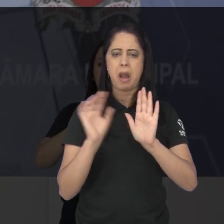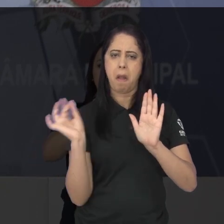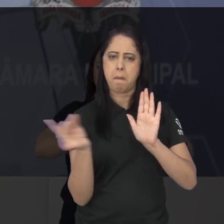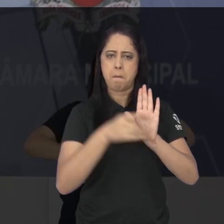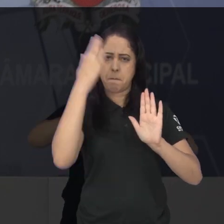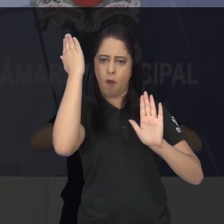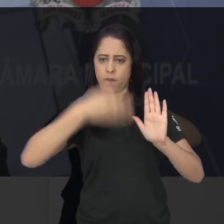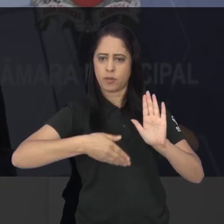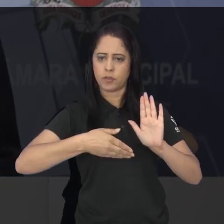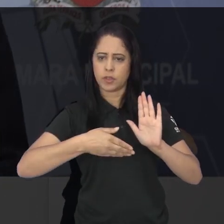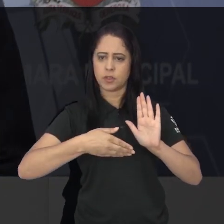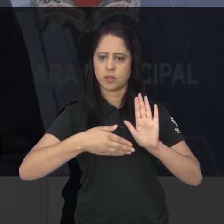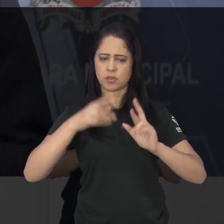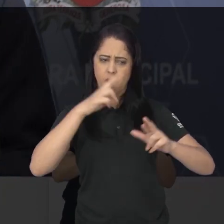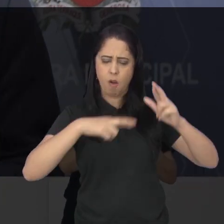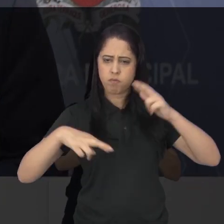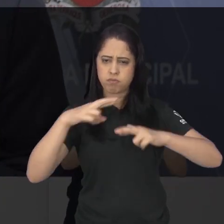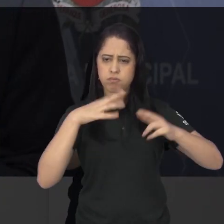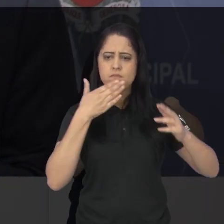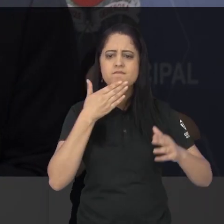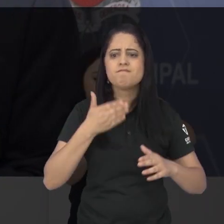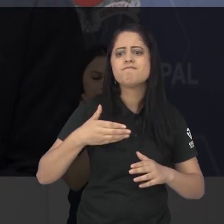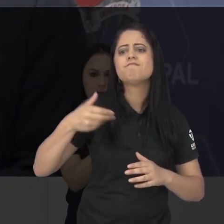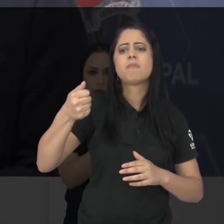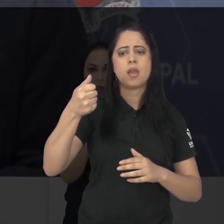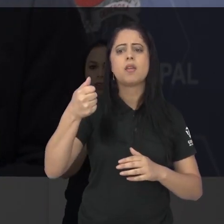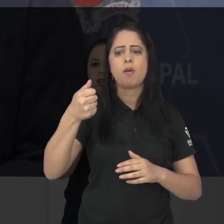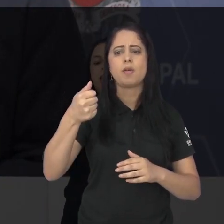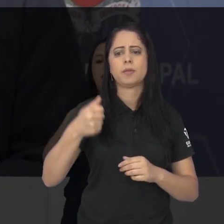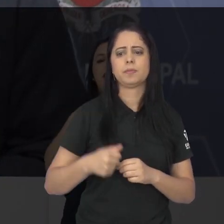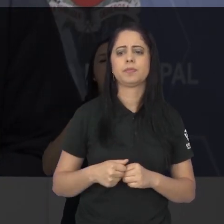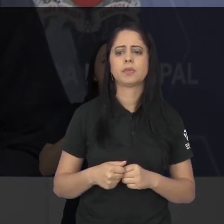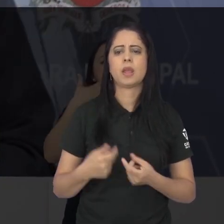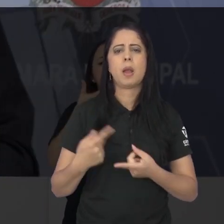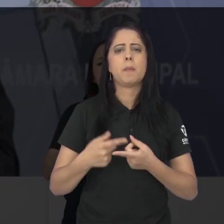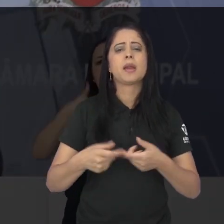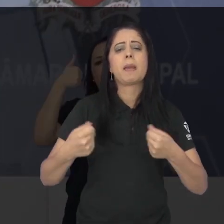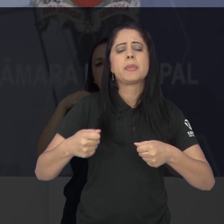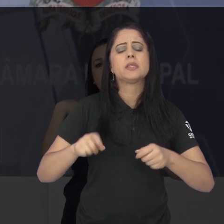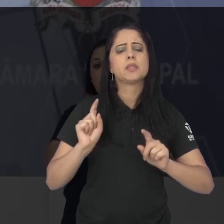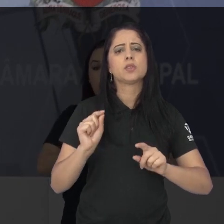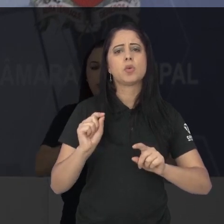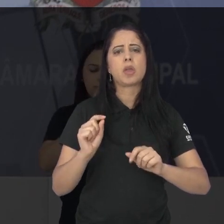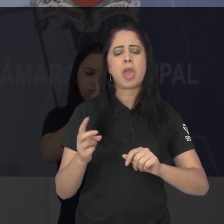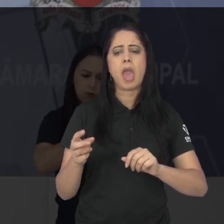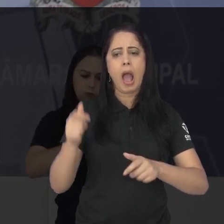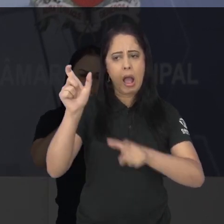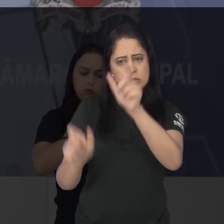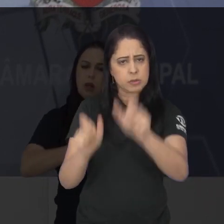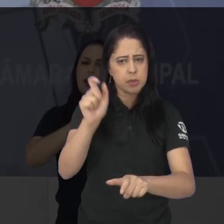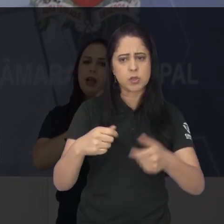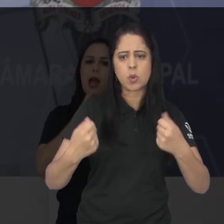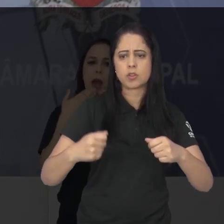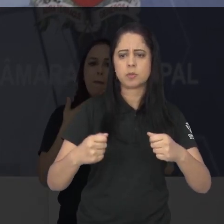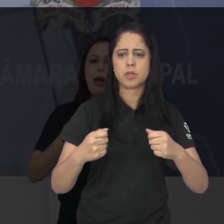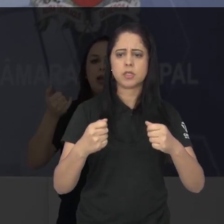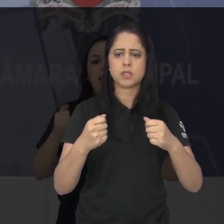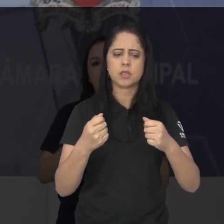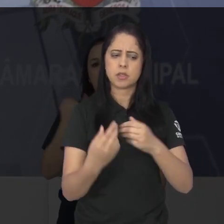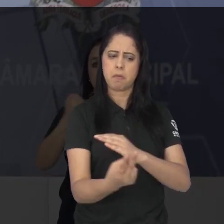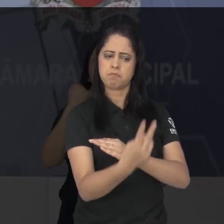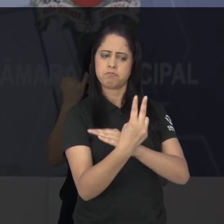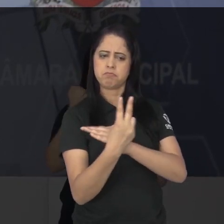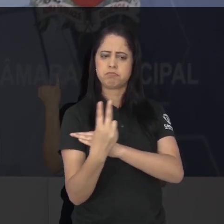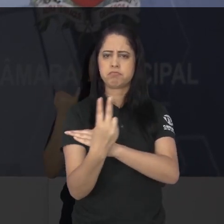fiscalizador. Quanto mais transparente, né, é muito melhor para que realmente a gente possa ser fiscalizado, né? Esse sim é o importante, a